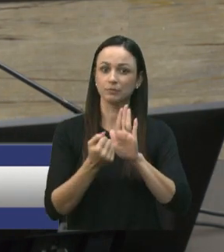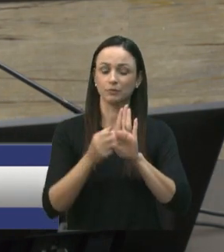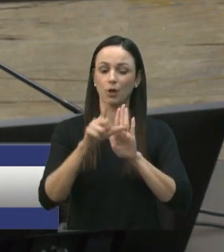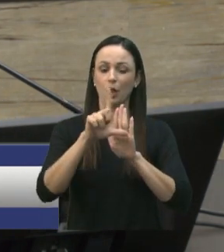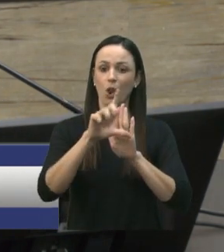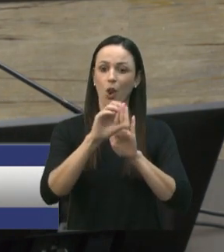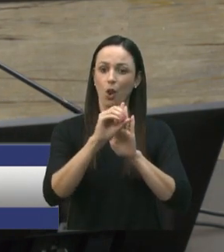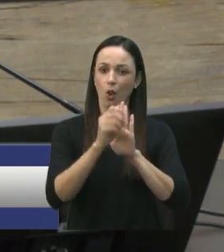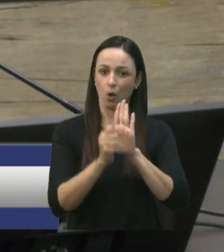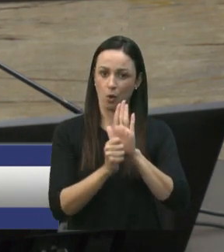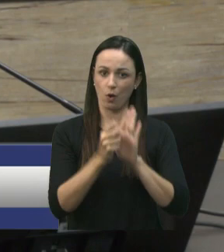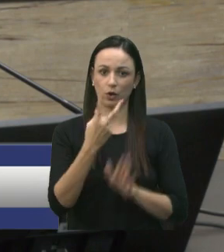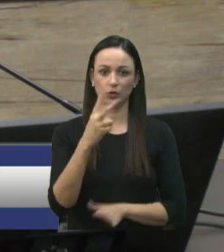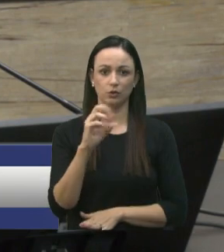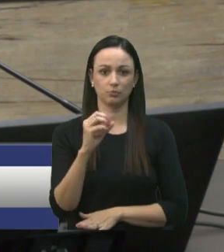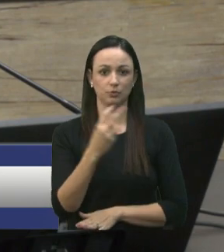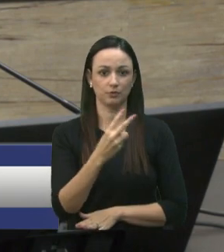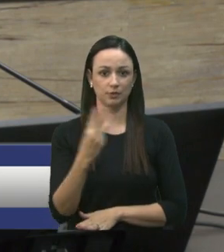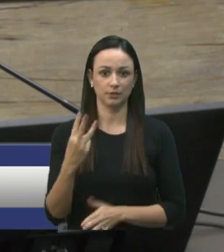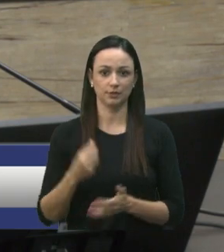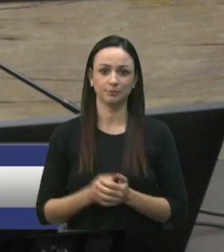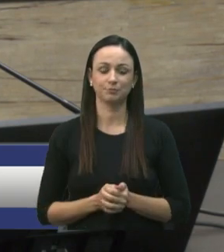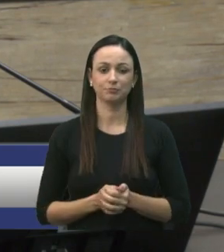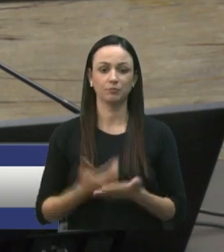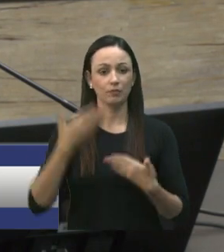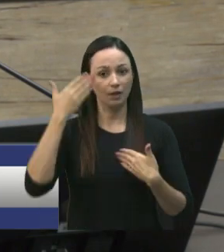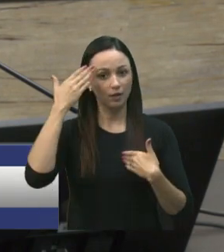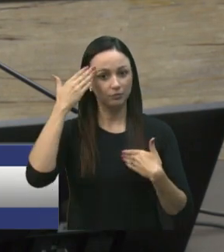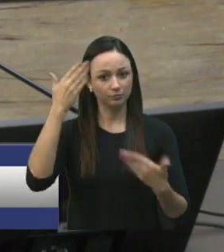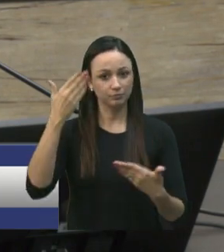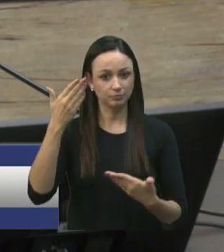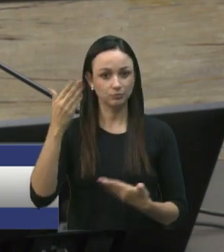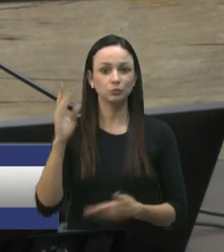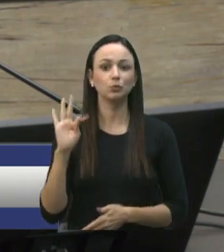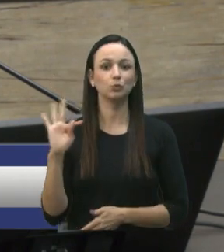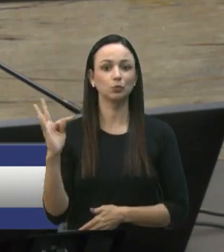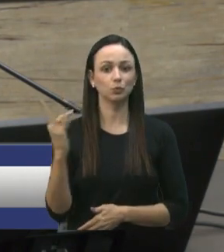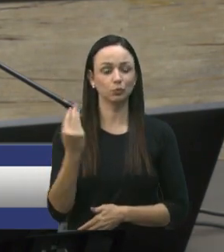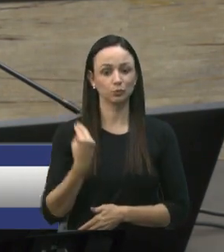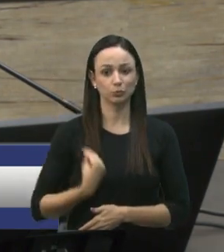LOA de 2023. Agradecemos a presença de todos aqui,